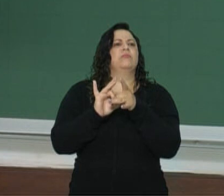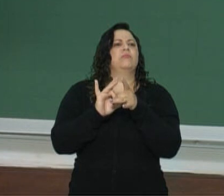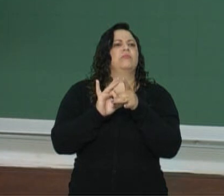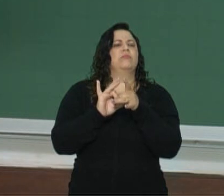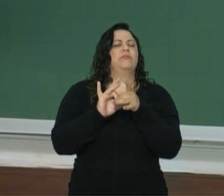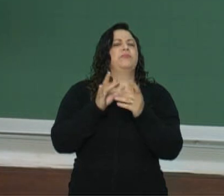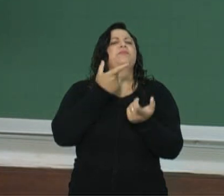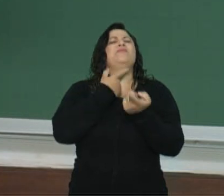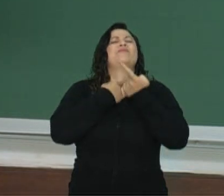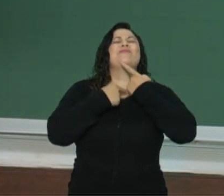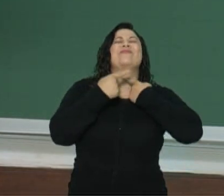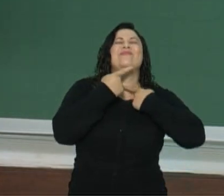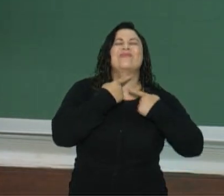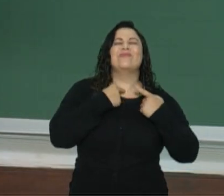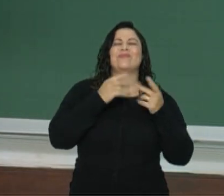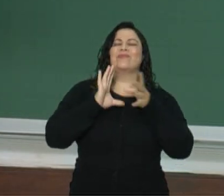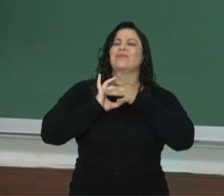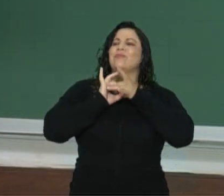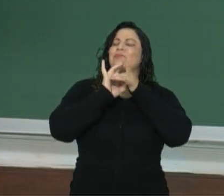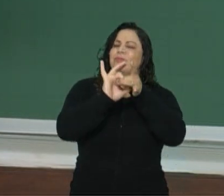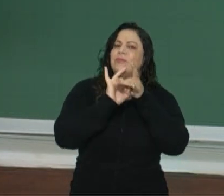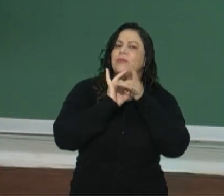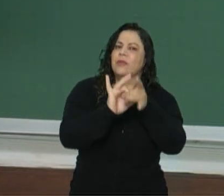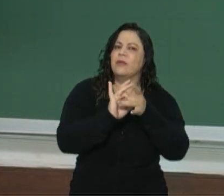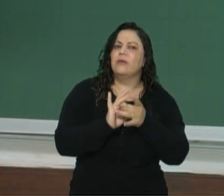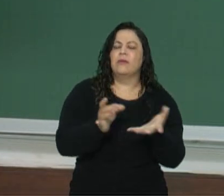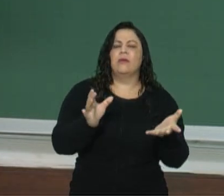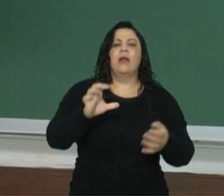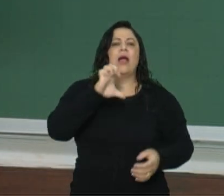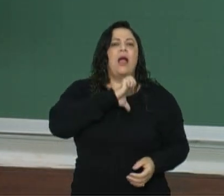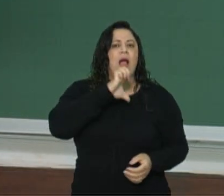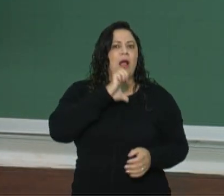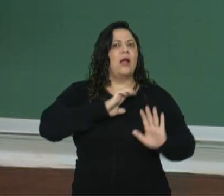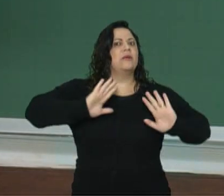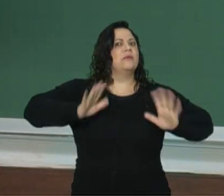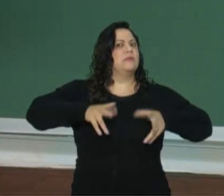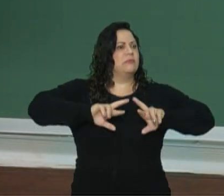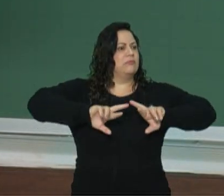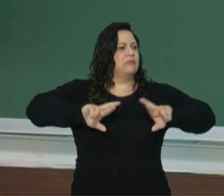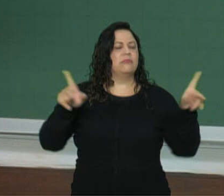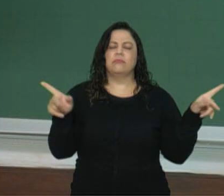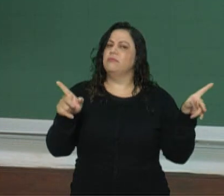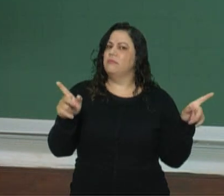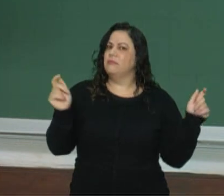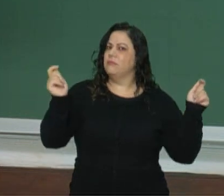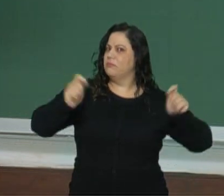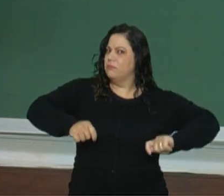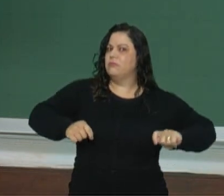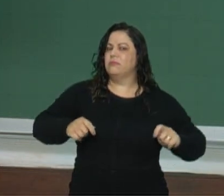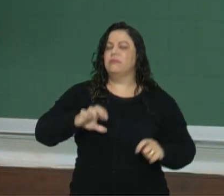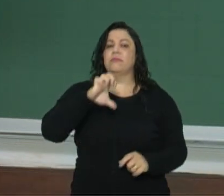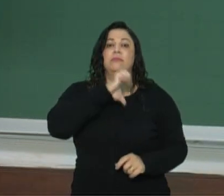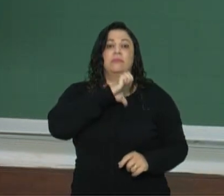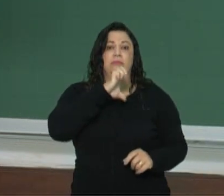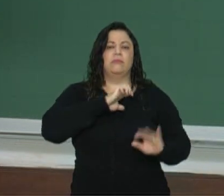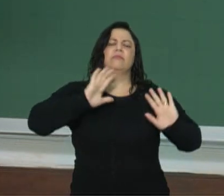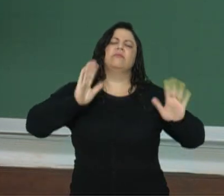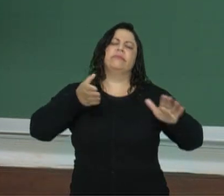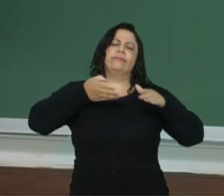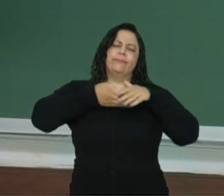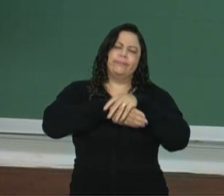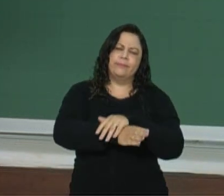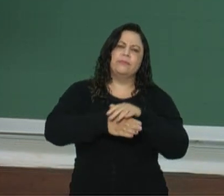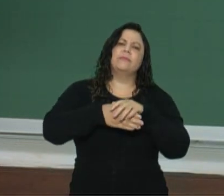Então, por isso, a ética Ubuntu já se diferencia da ética que nós estamos acostumados a abordar